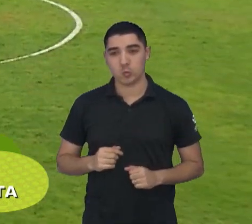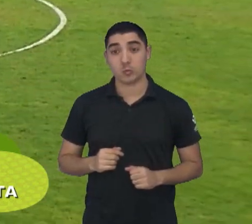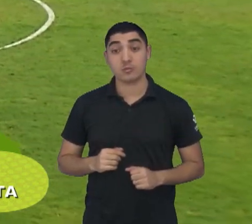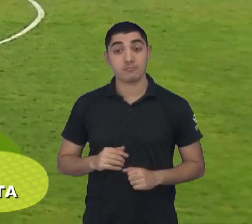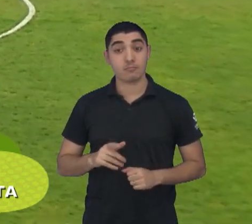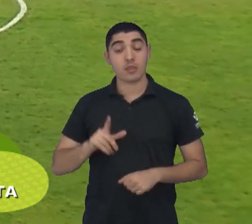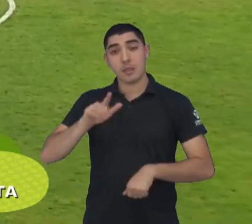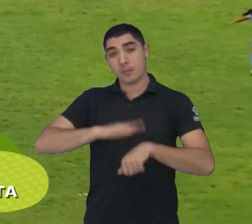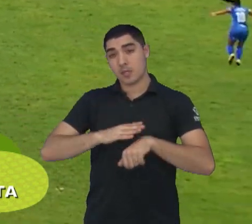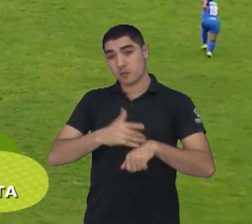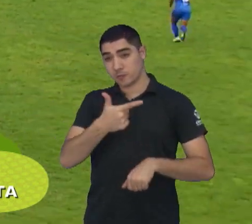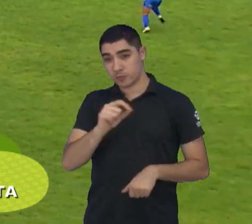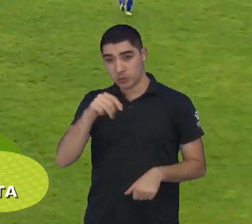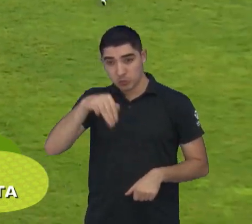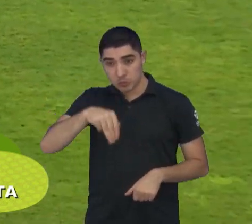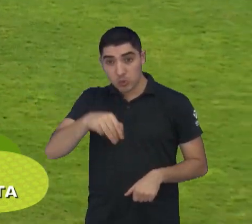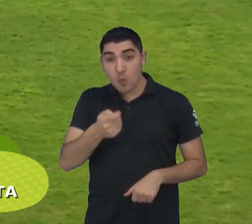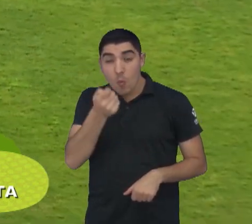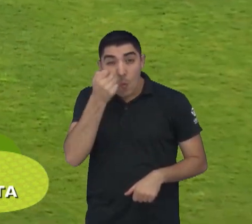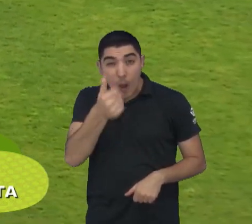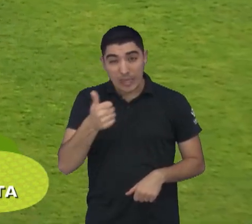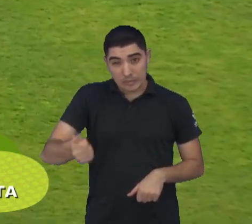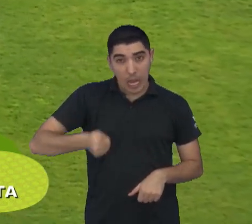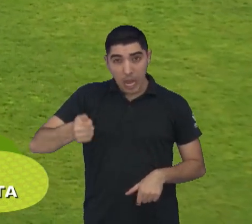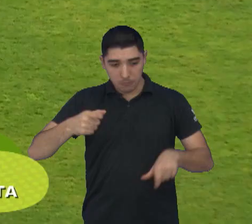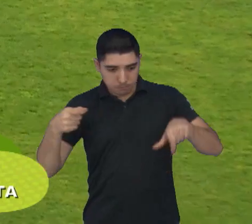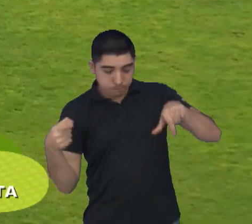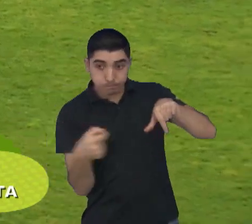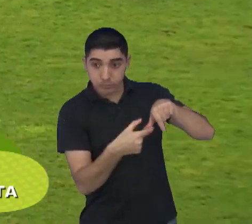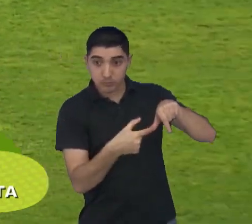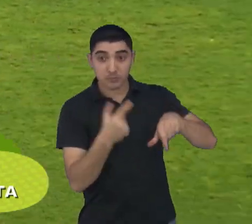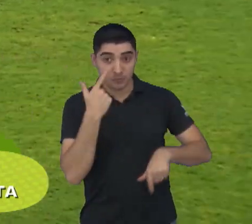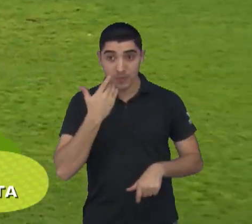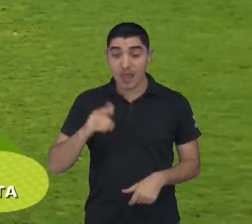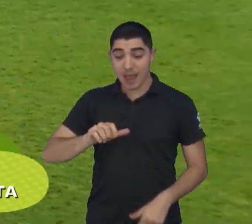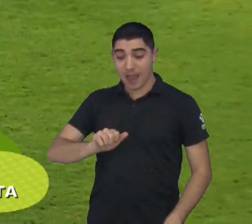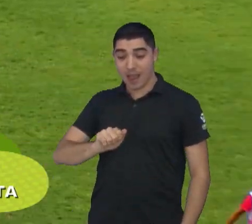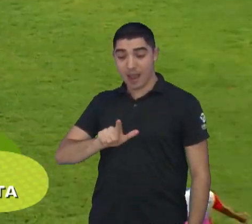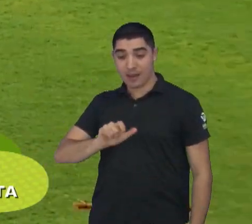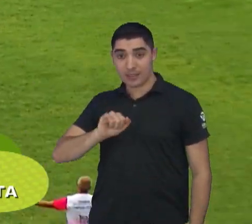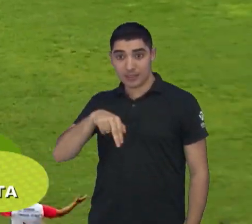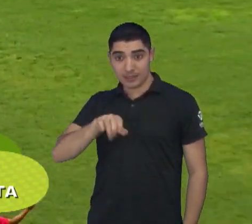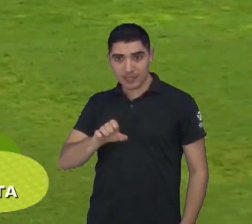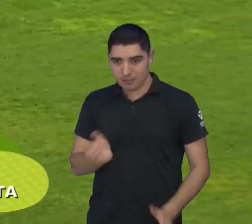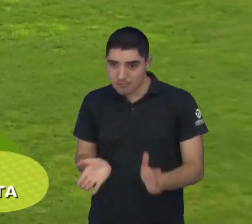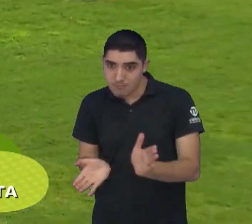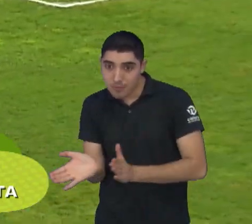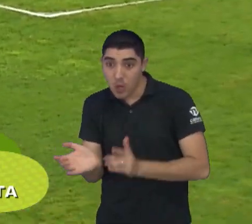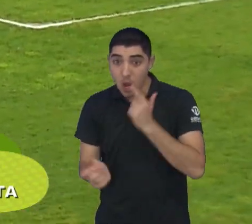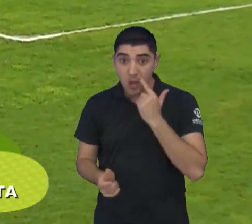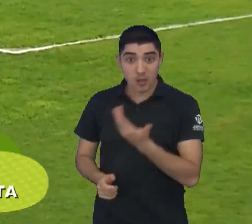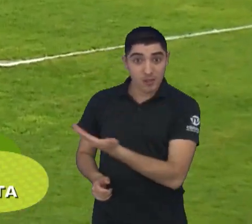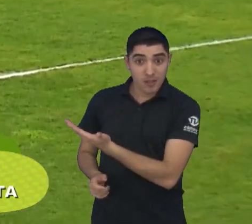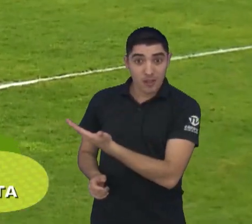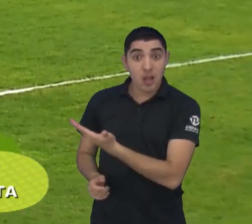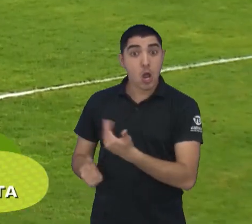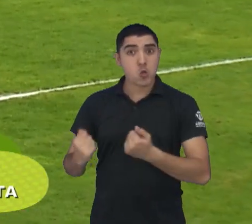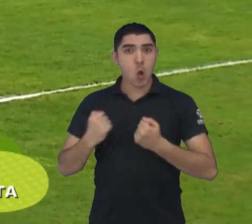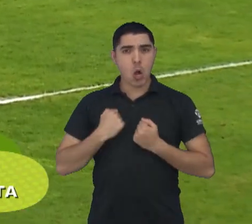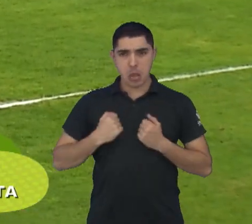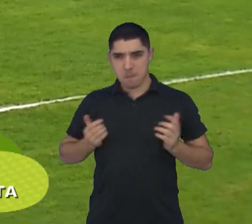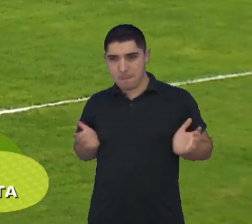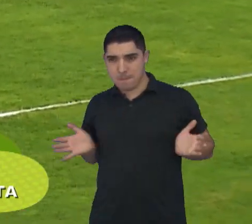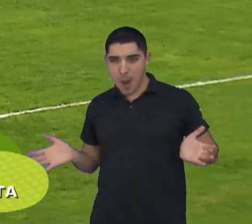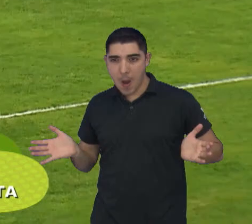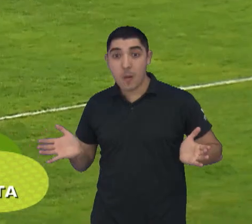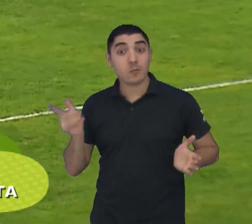Aos 20 minutos, quase o primeiro gol da Ferroviária. Aline Gomes foi lançada e tocou na saída da Zani, que abriu o